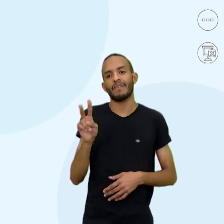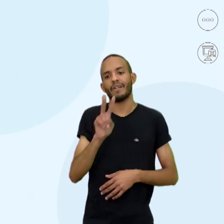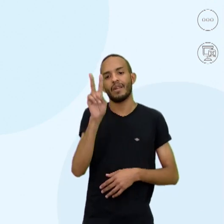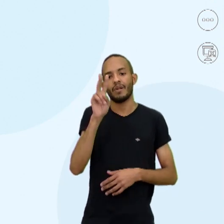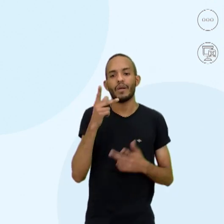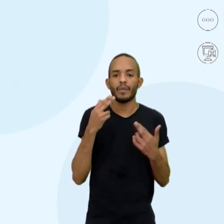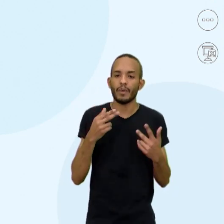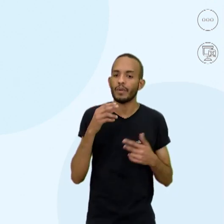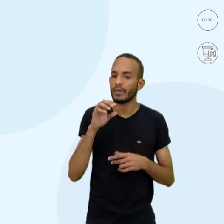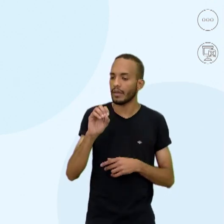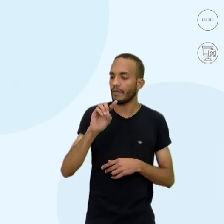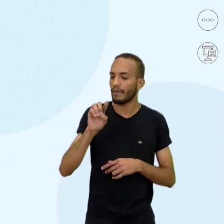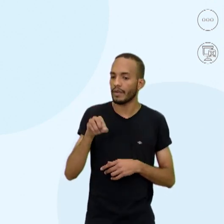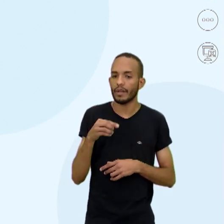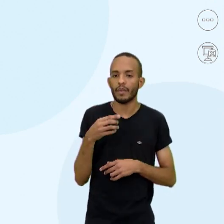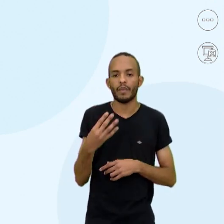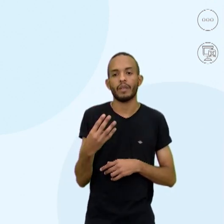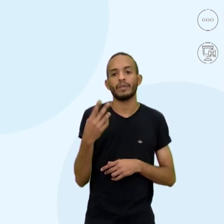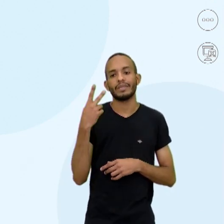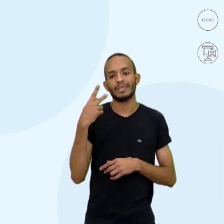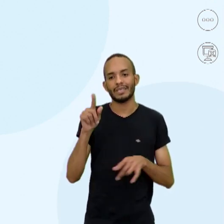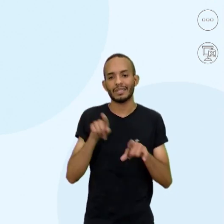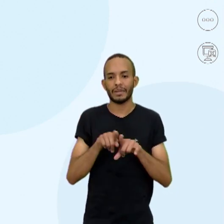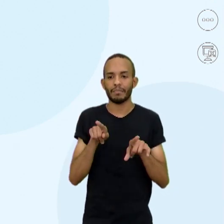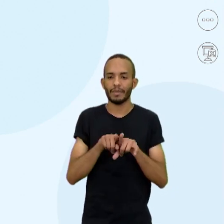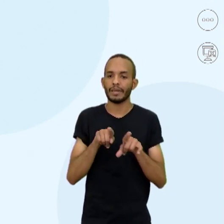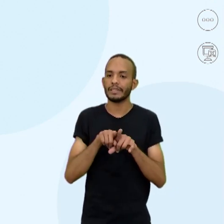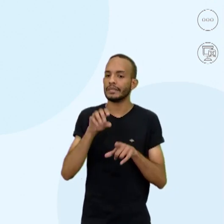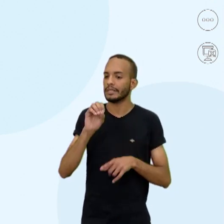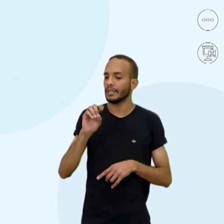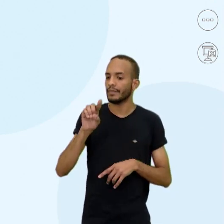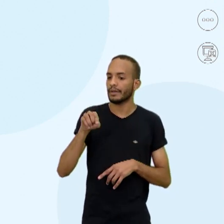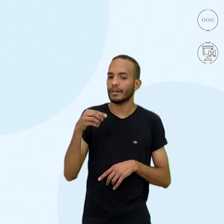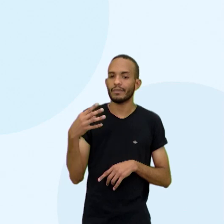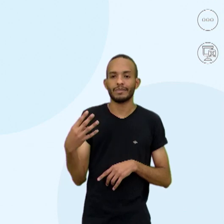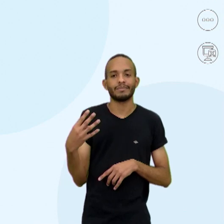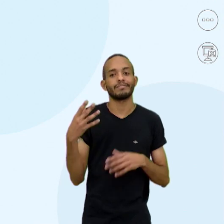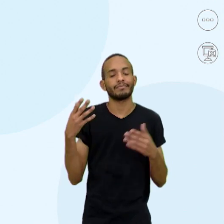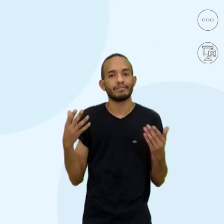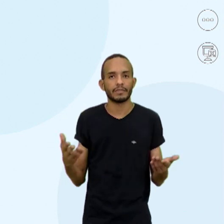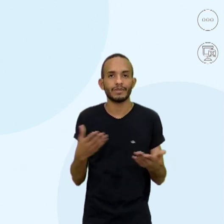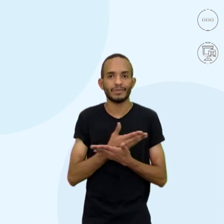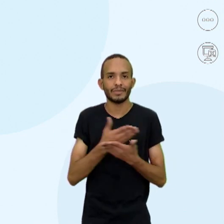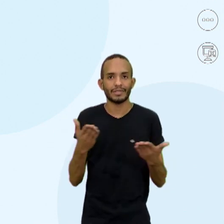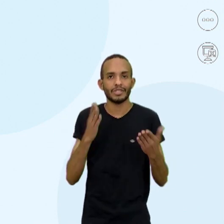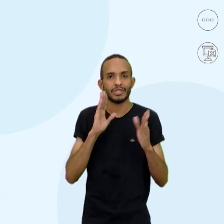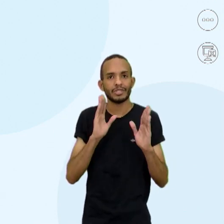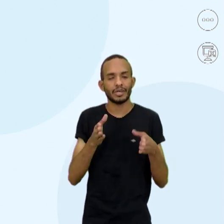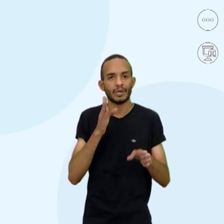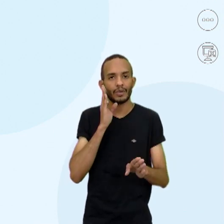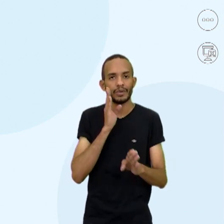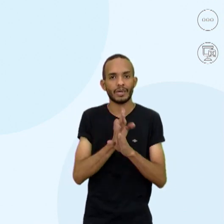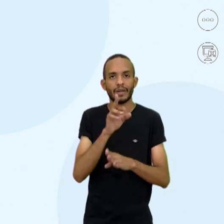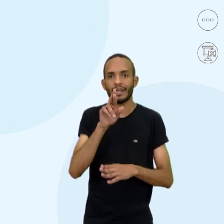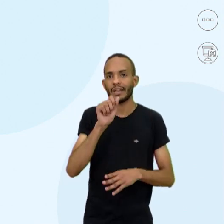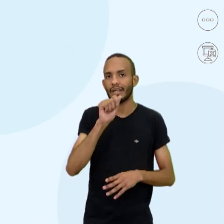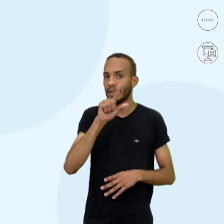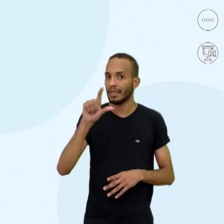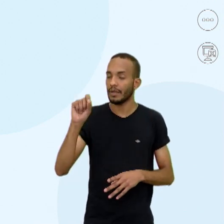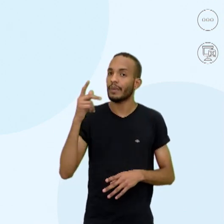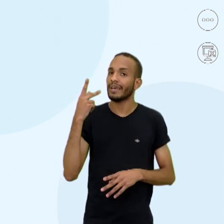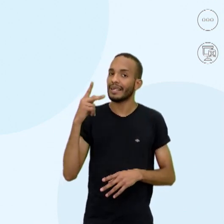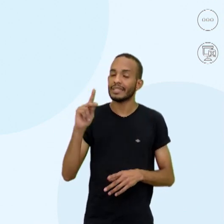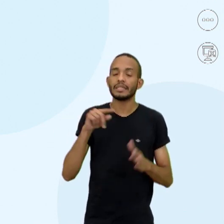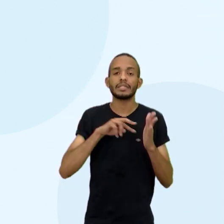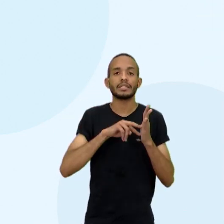vale 0,4 e este daqui também vale 0,4. Então, como vocês acharam aí, a razão é essa.